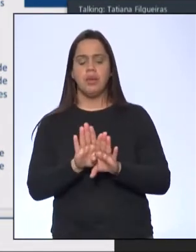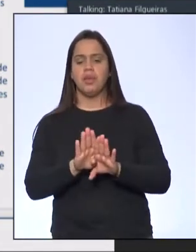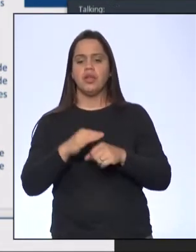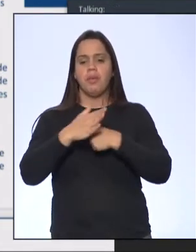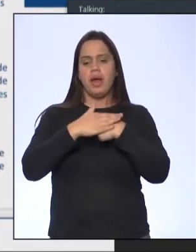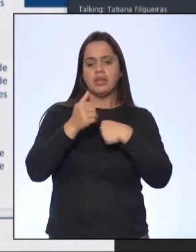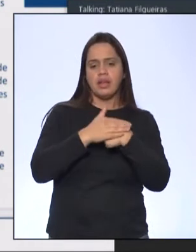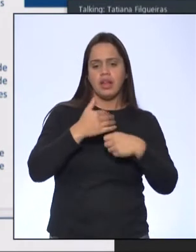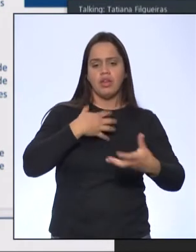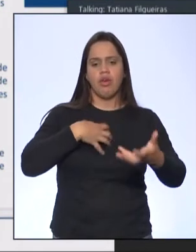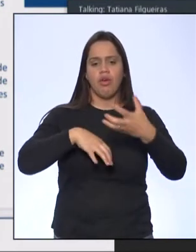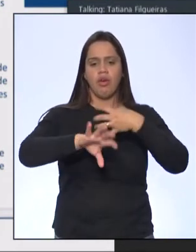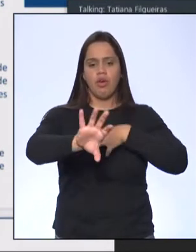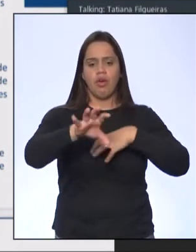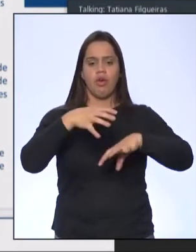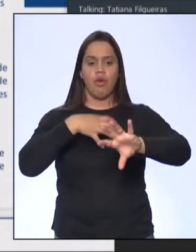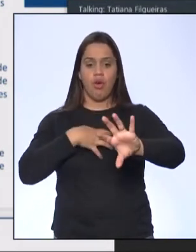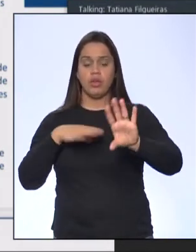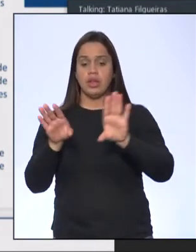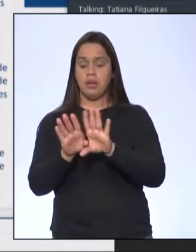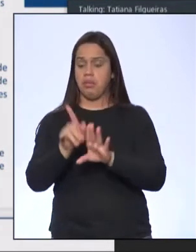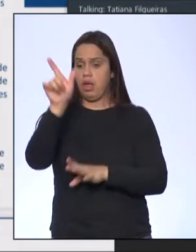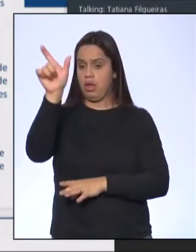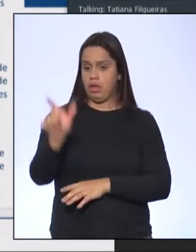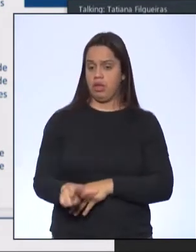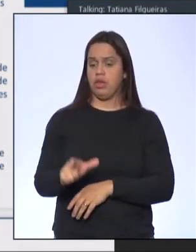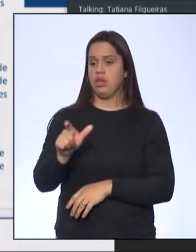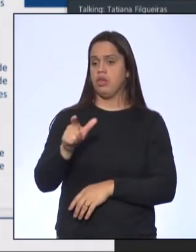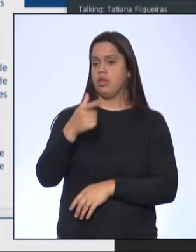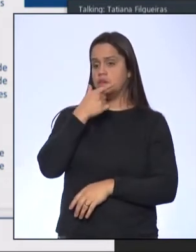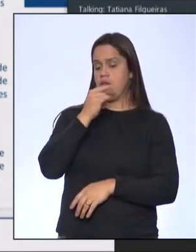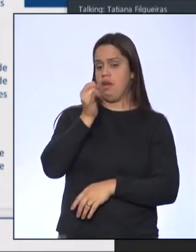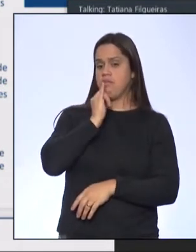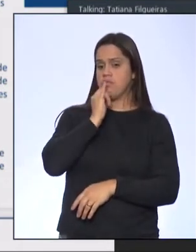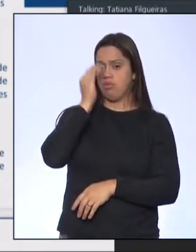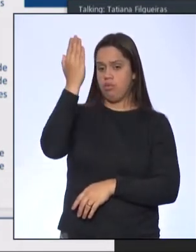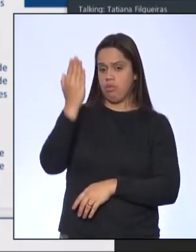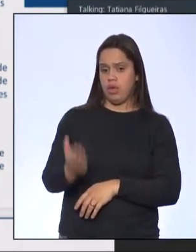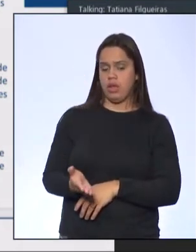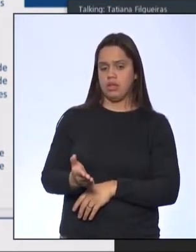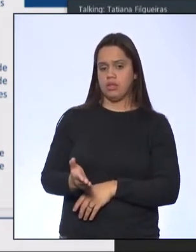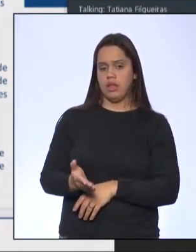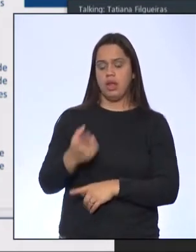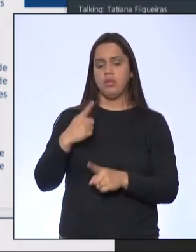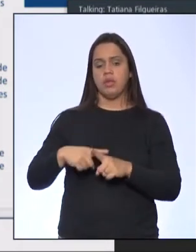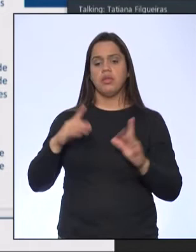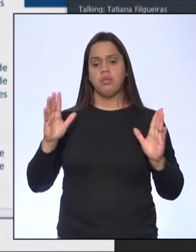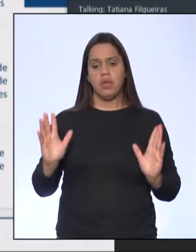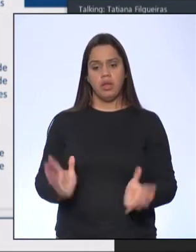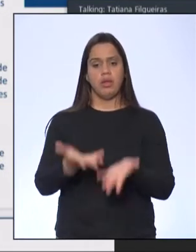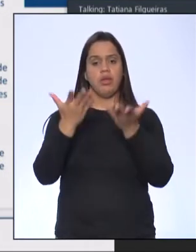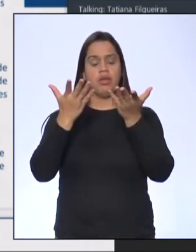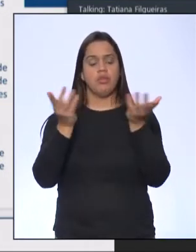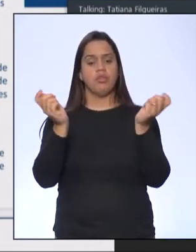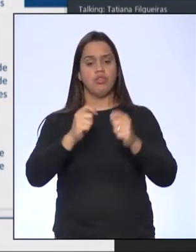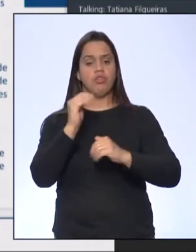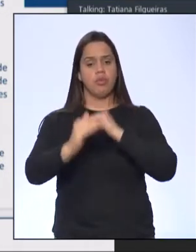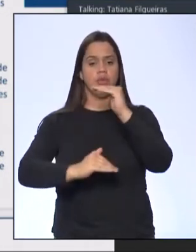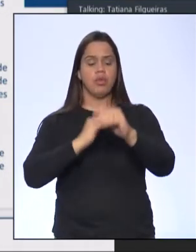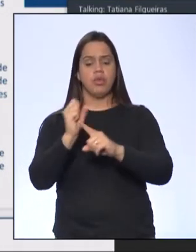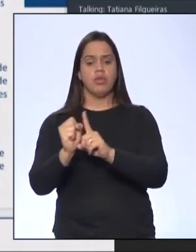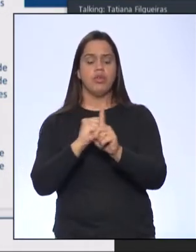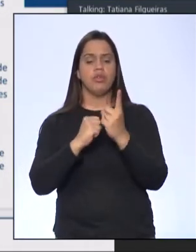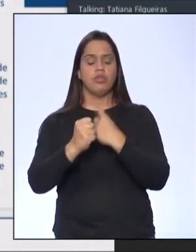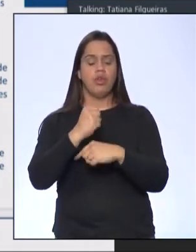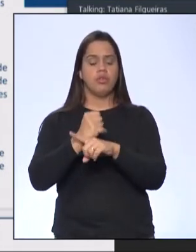empáticos, eles, por meio do exemplo, né, também acabam sendo o alavancador do desenvolvimento das competências socioemocionais